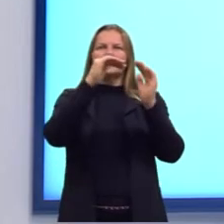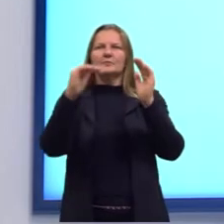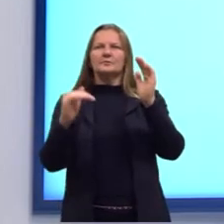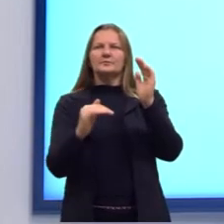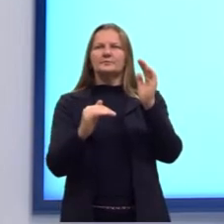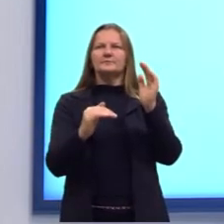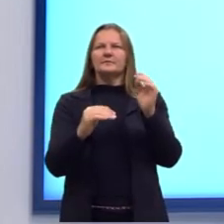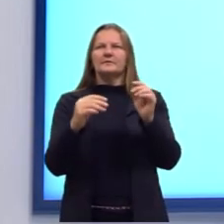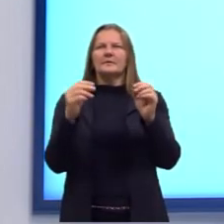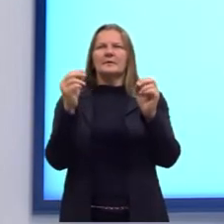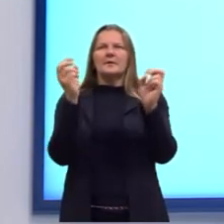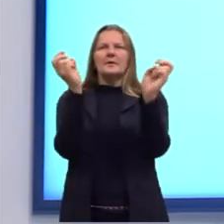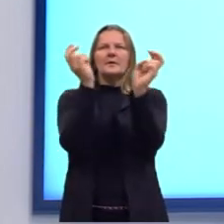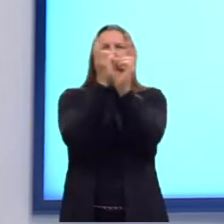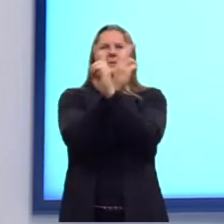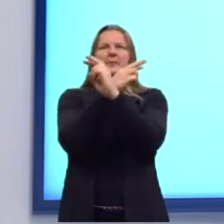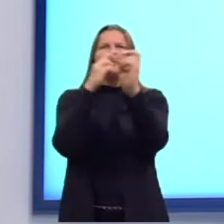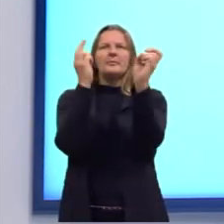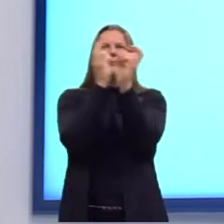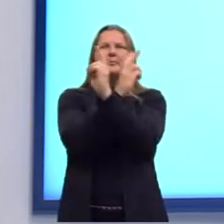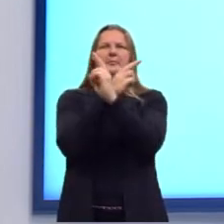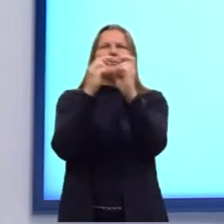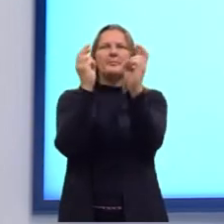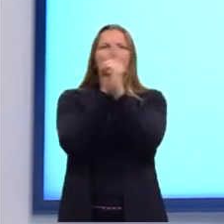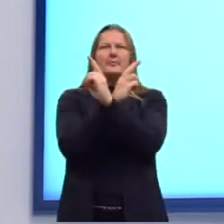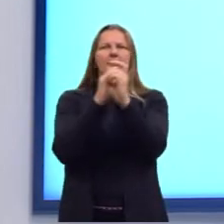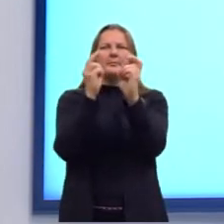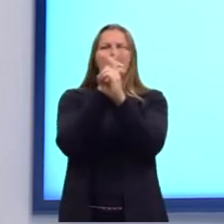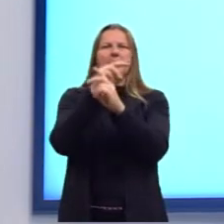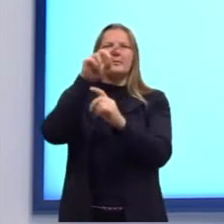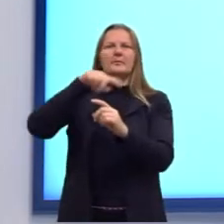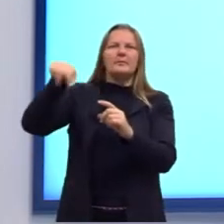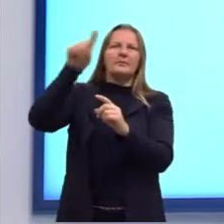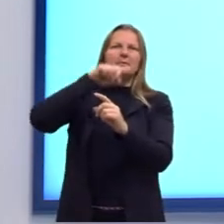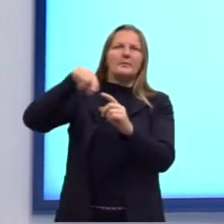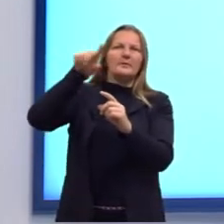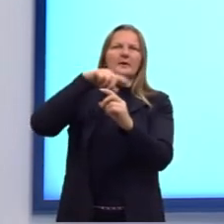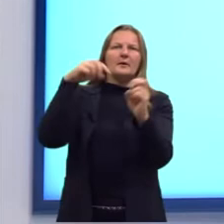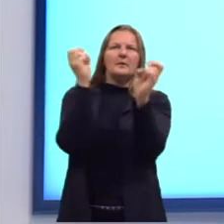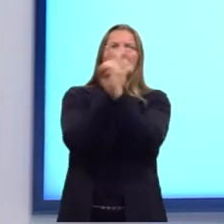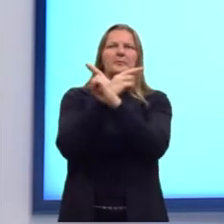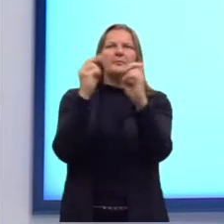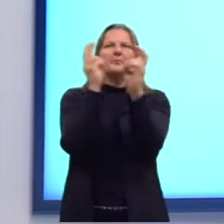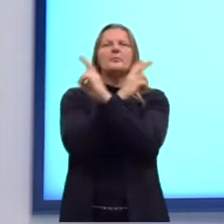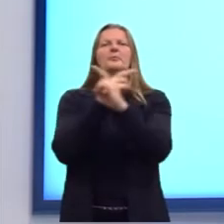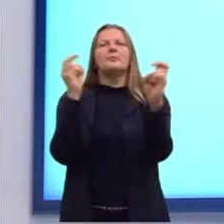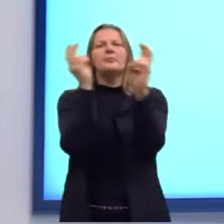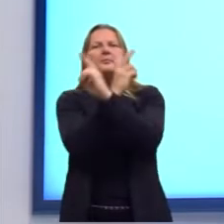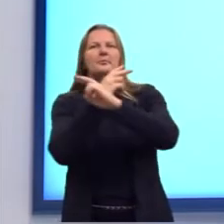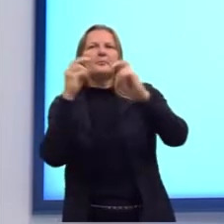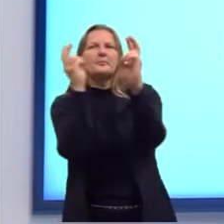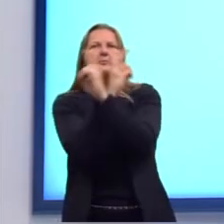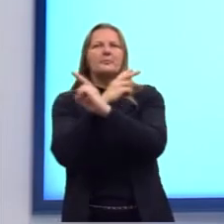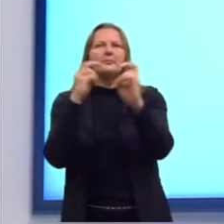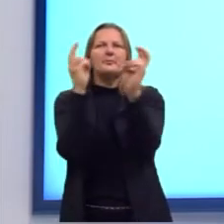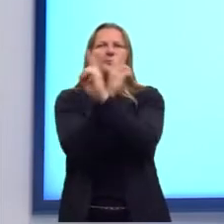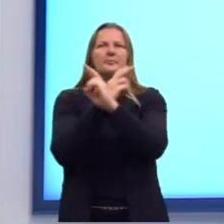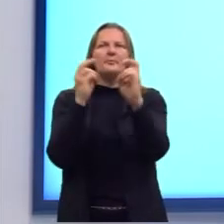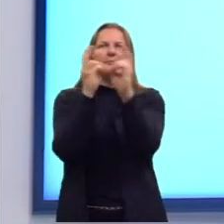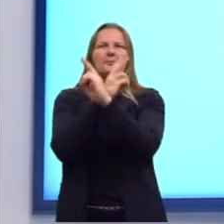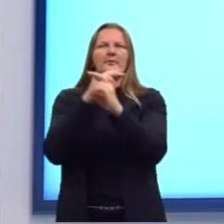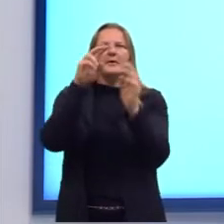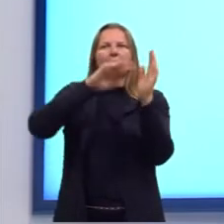tem tantos cataventos que é referente a energia eólica né que a gente fala a energia eólica então também é do movimento